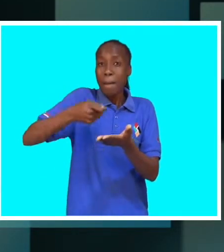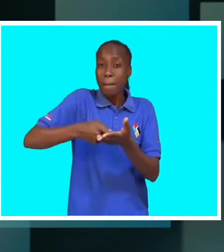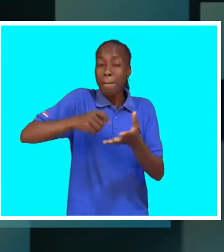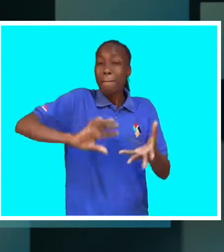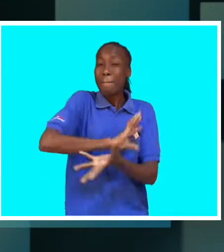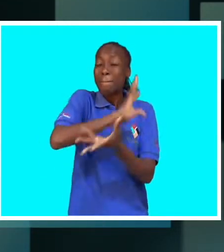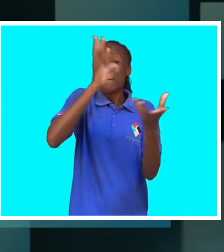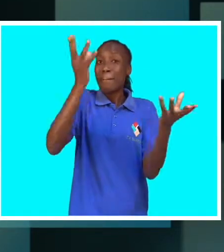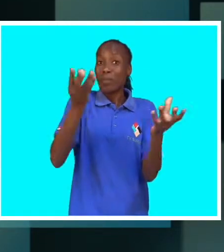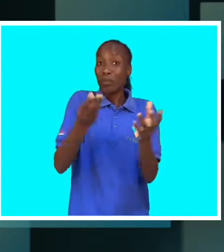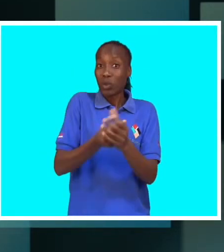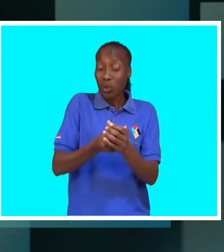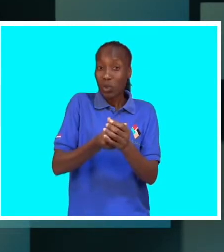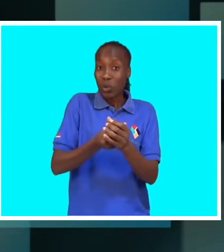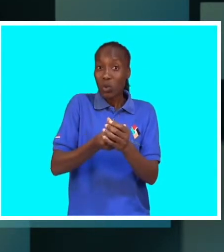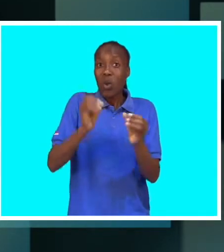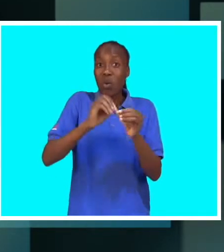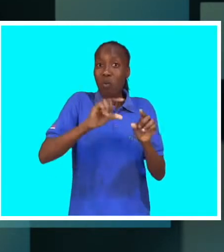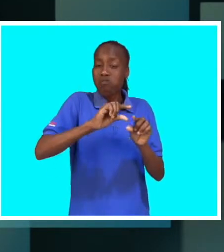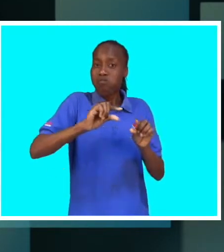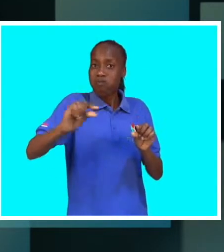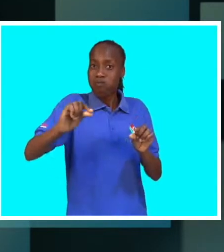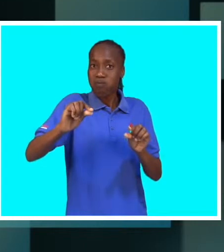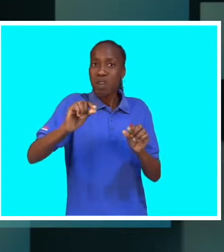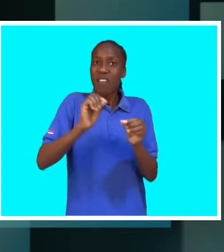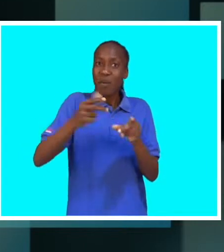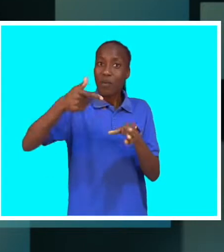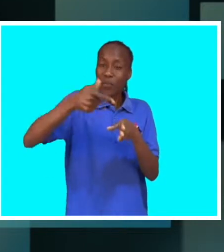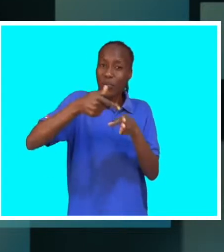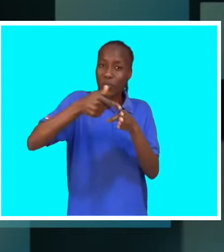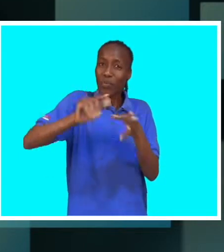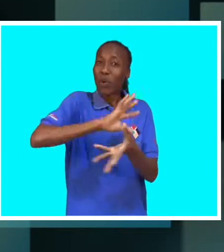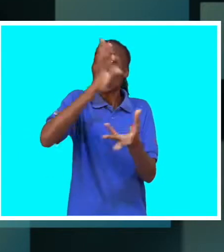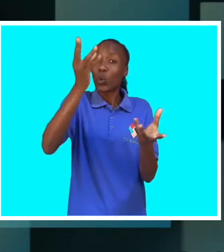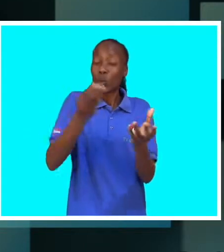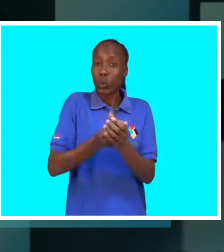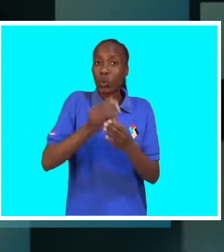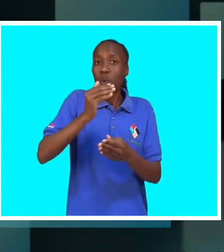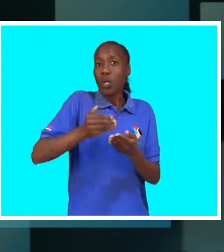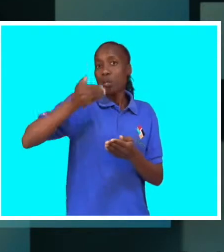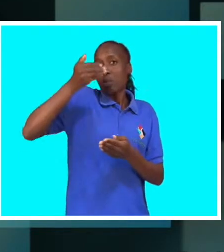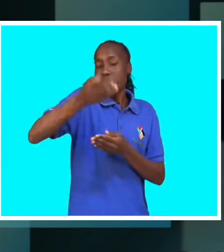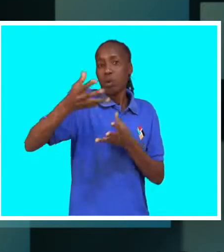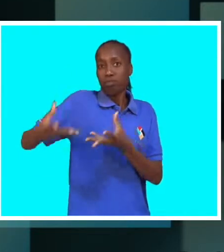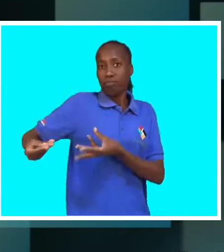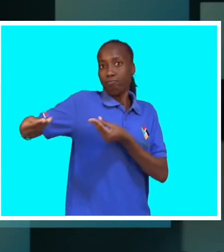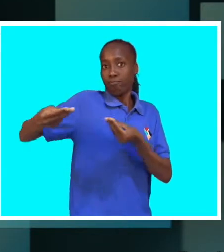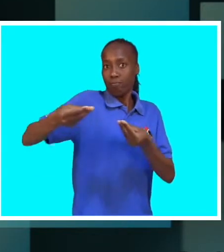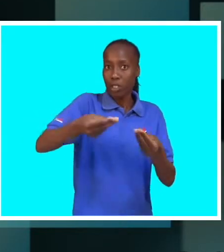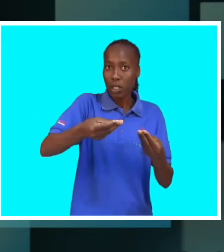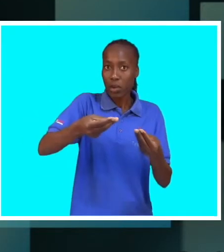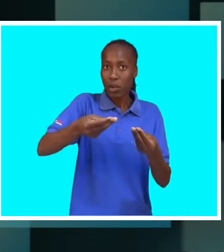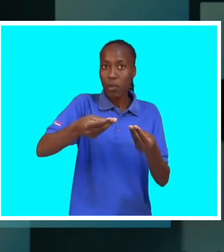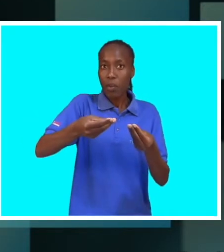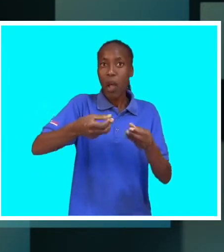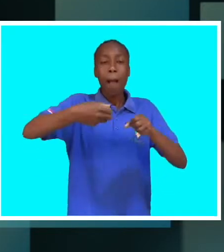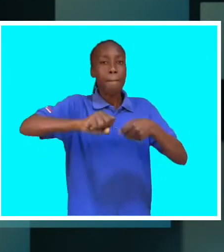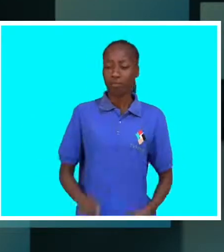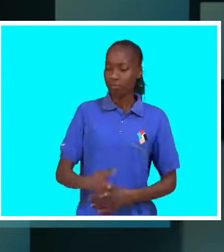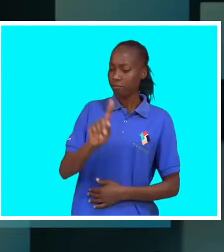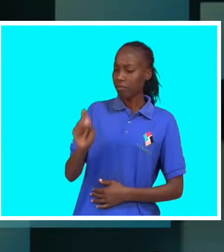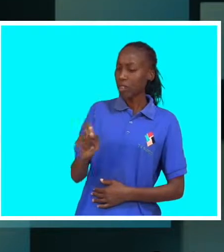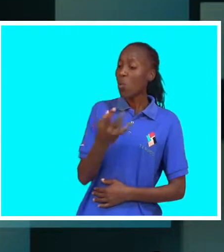gavanzado, e mandar sortar, e fazer de tudo. Depois eu entrego a